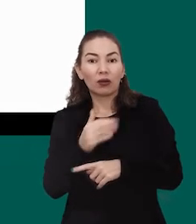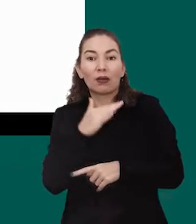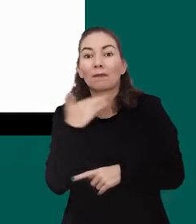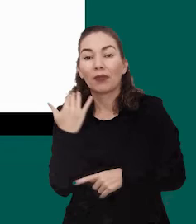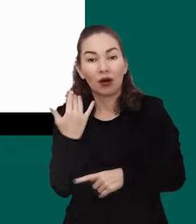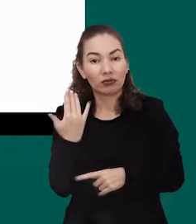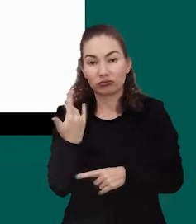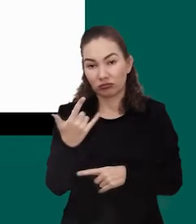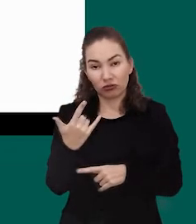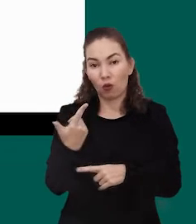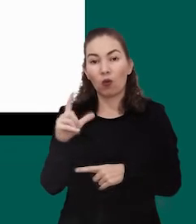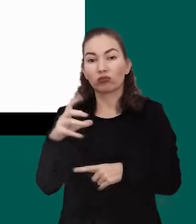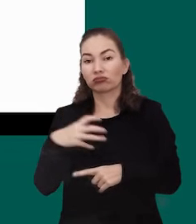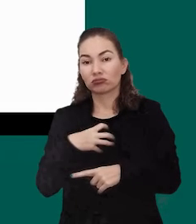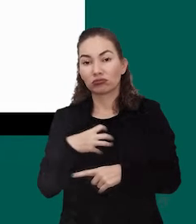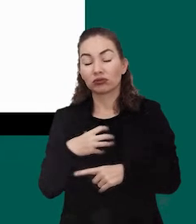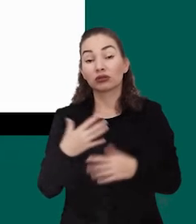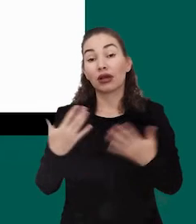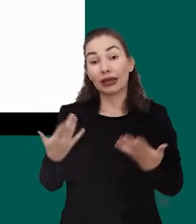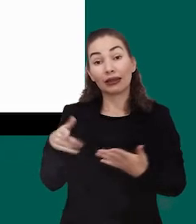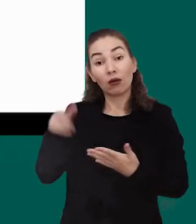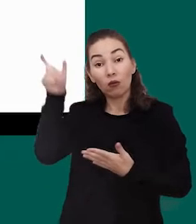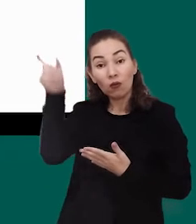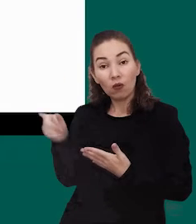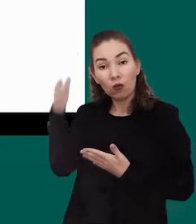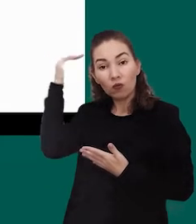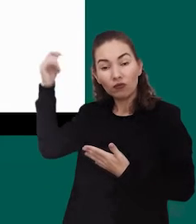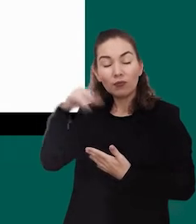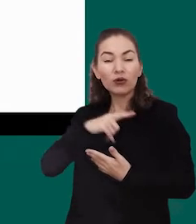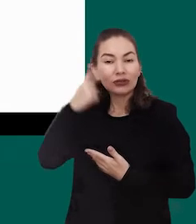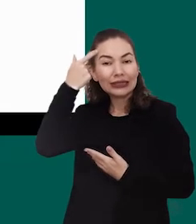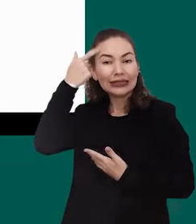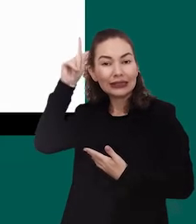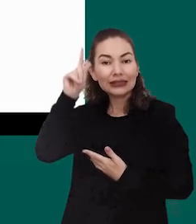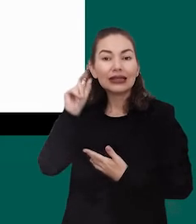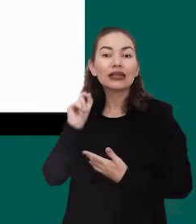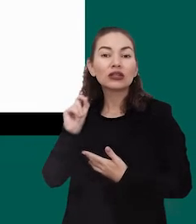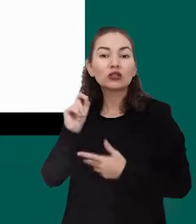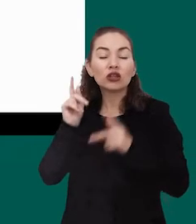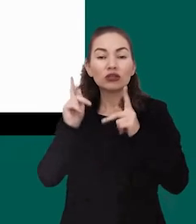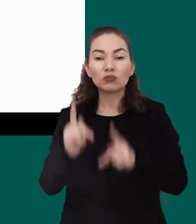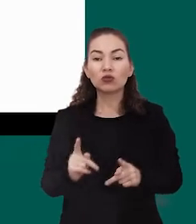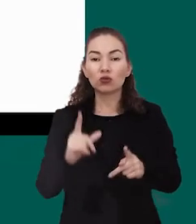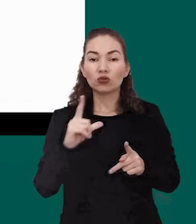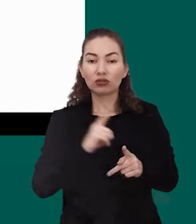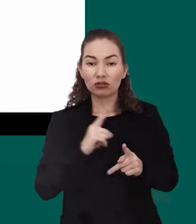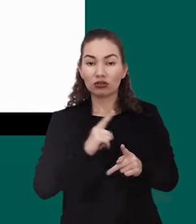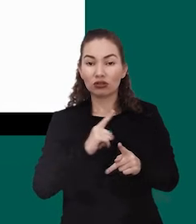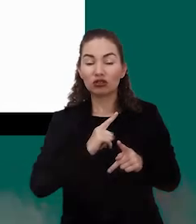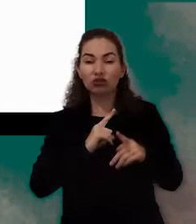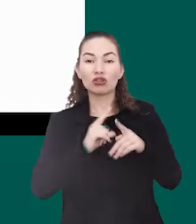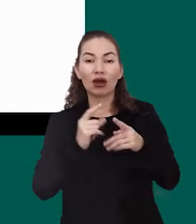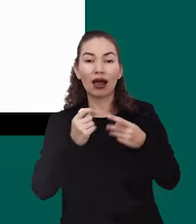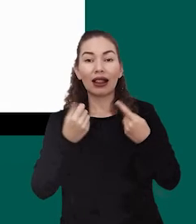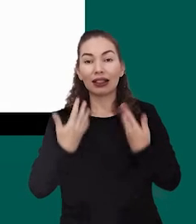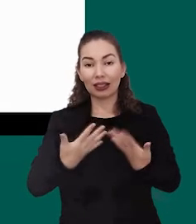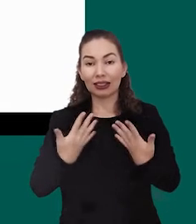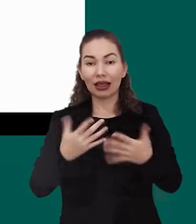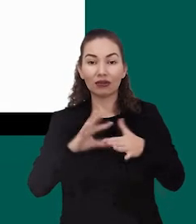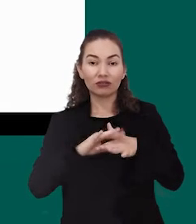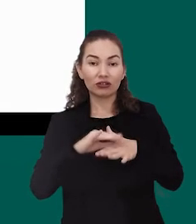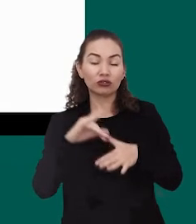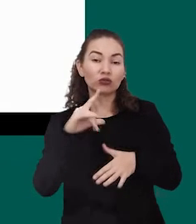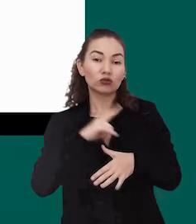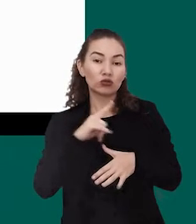disseminada. O Jenner, então, tem a ideia de que esses indivíduos que desenvolviam uma forma branda da doença poderiam ter, não só